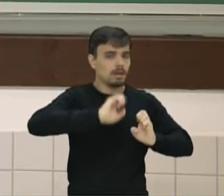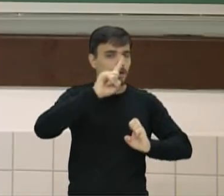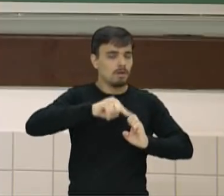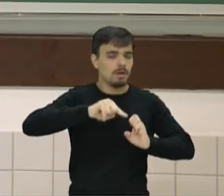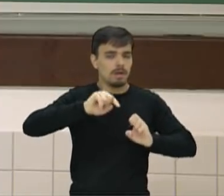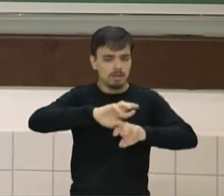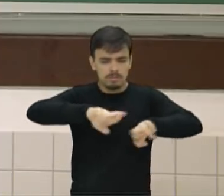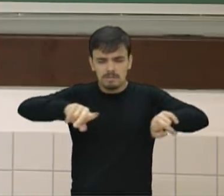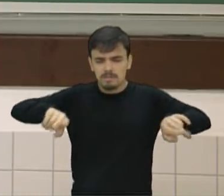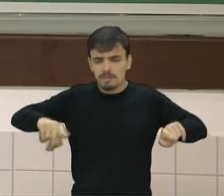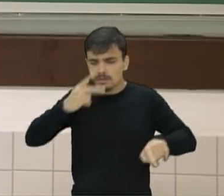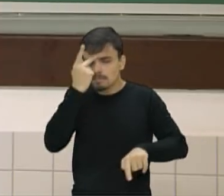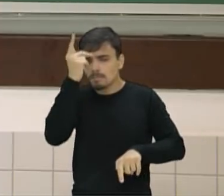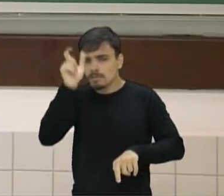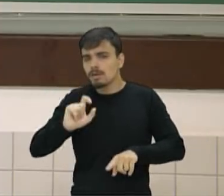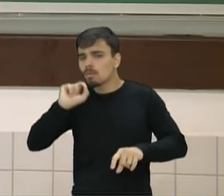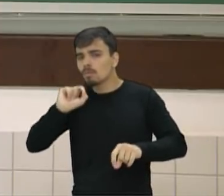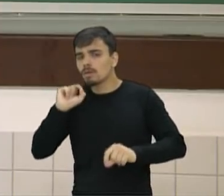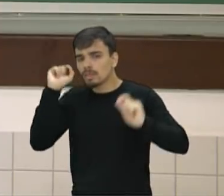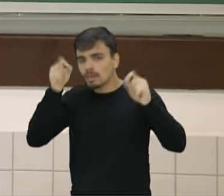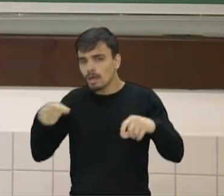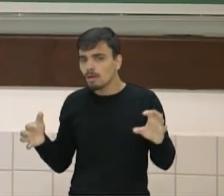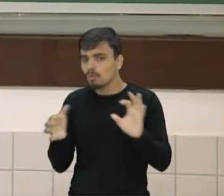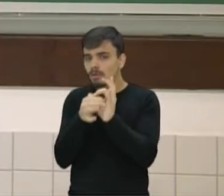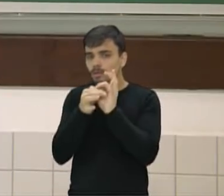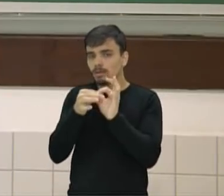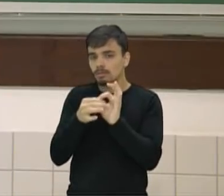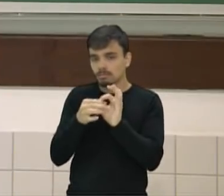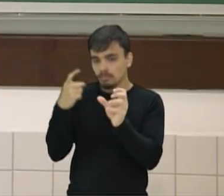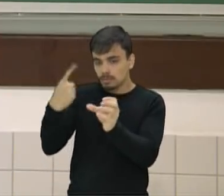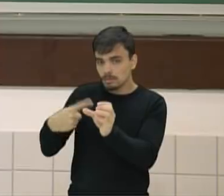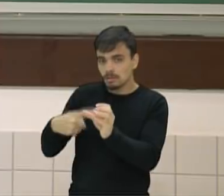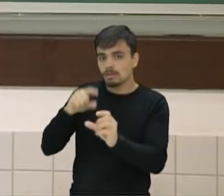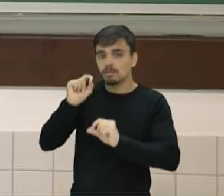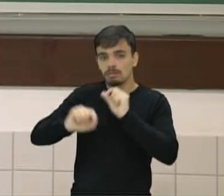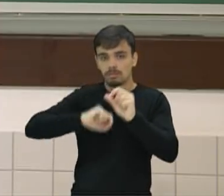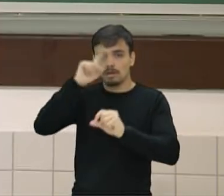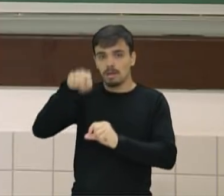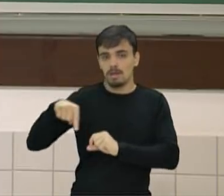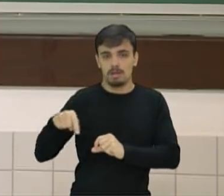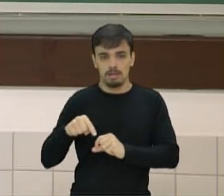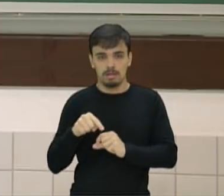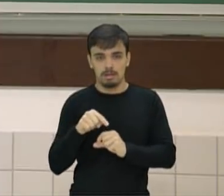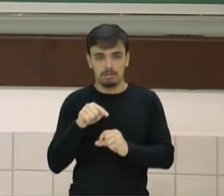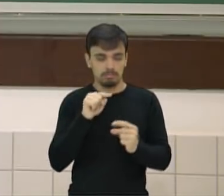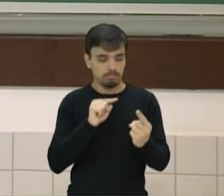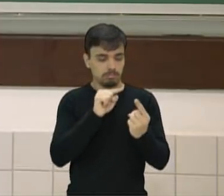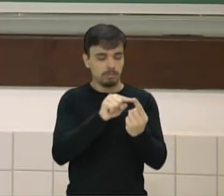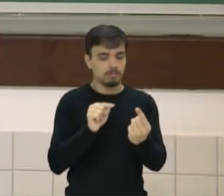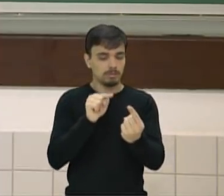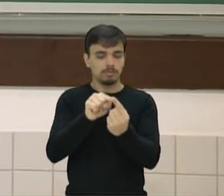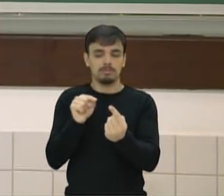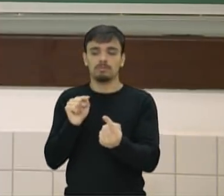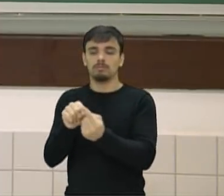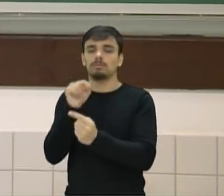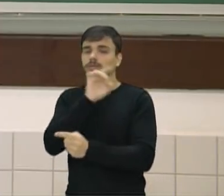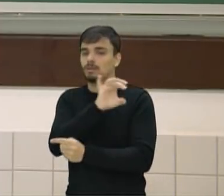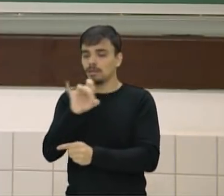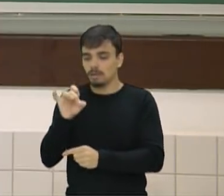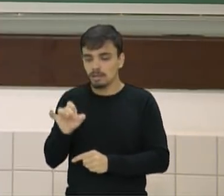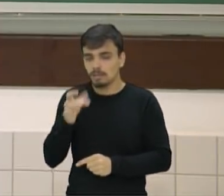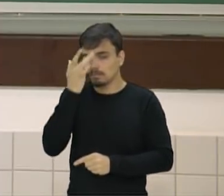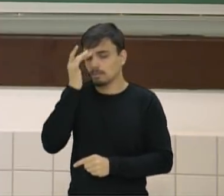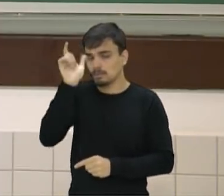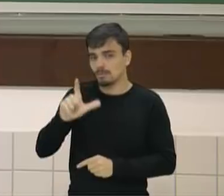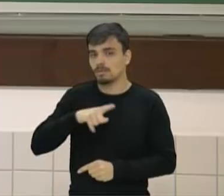sociedade unida, integrada, em ordem, é a função que cada pessoa desempenha. Eu preciso do trabalho do outro, porque agora